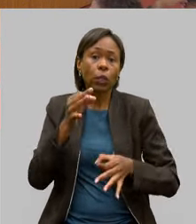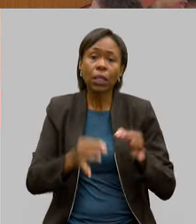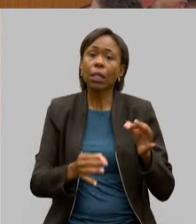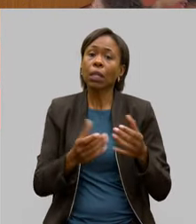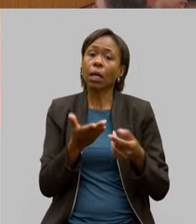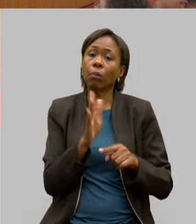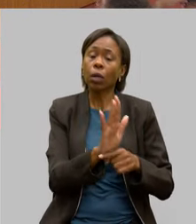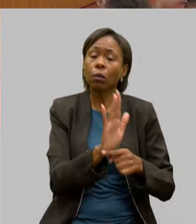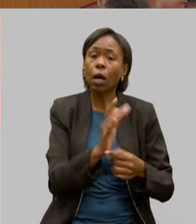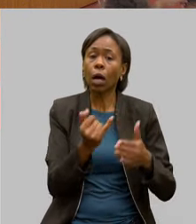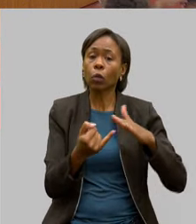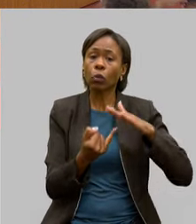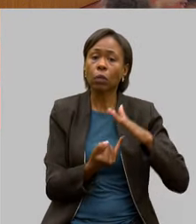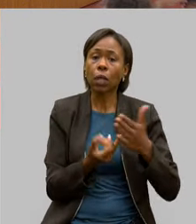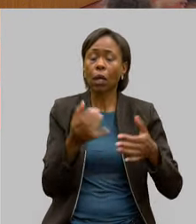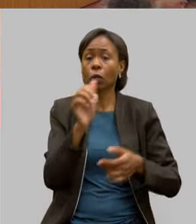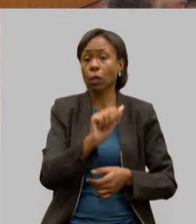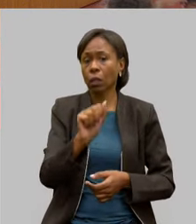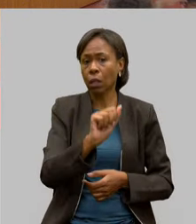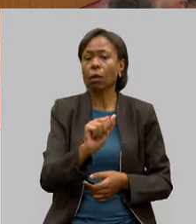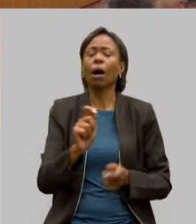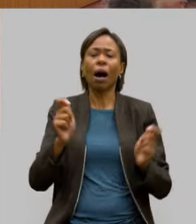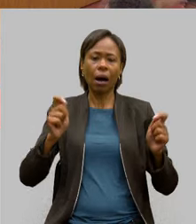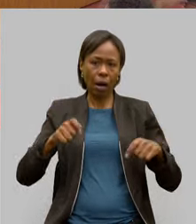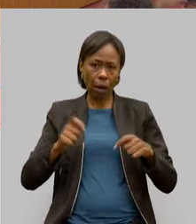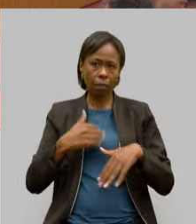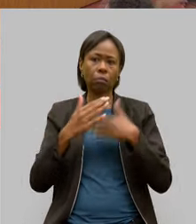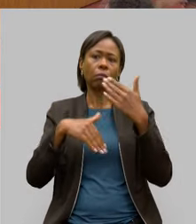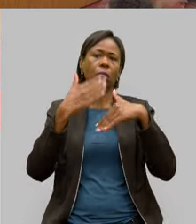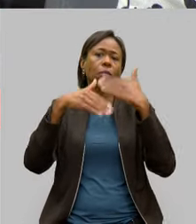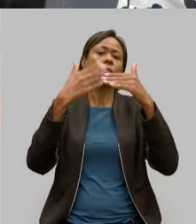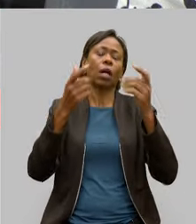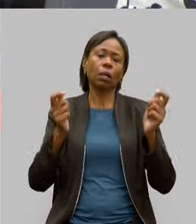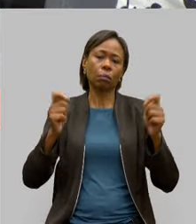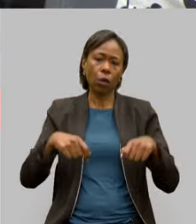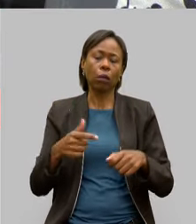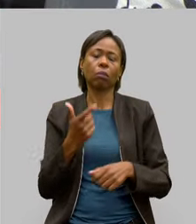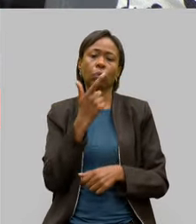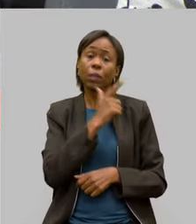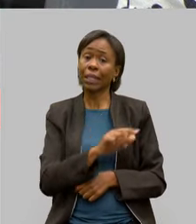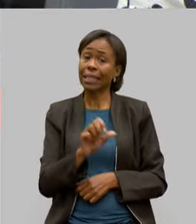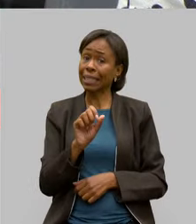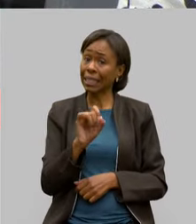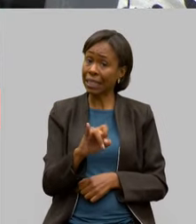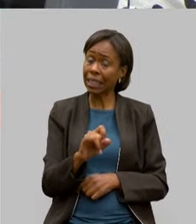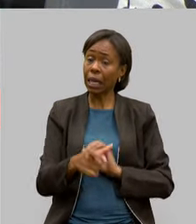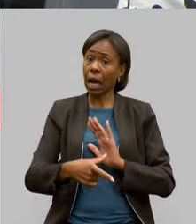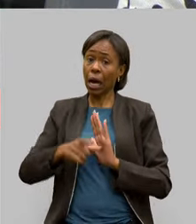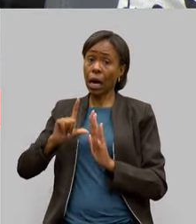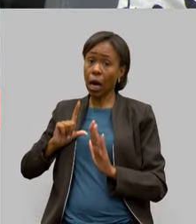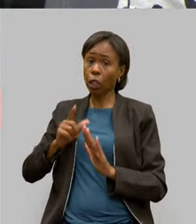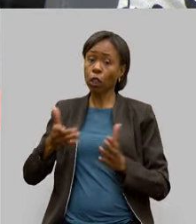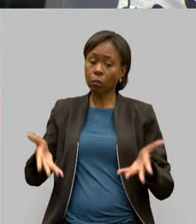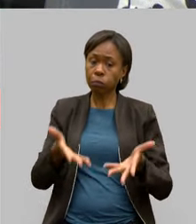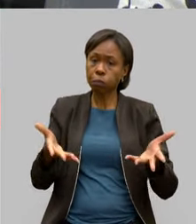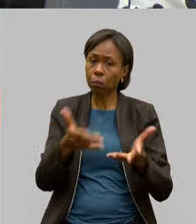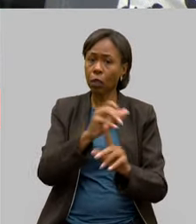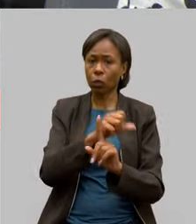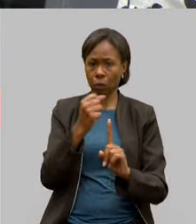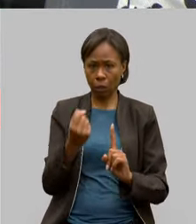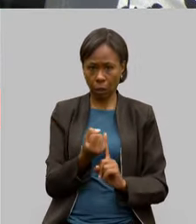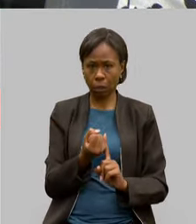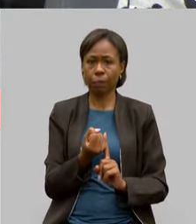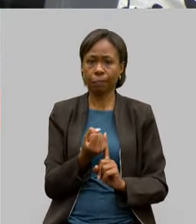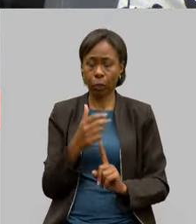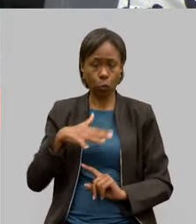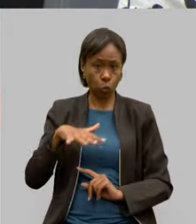porque a gente só vai avançar a partir do momento que a gente consiga eh mobilizar a sociedade como todo Foi sim em relação